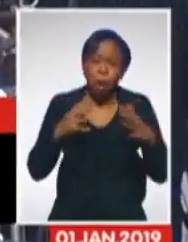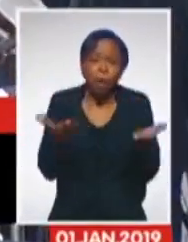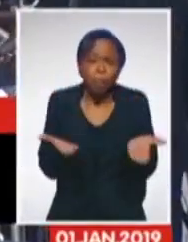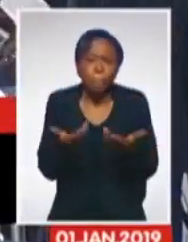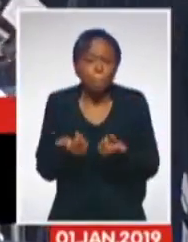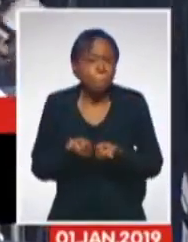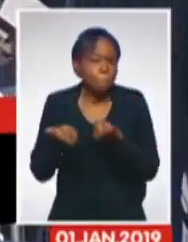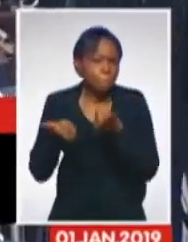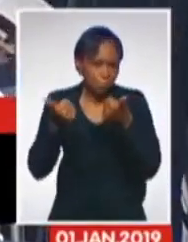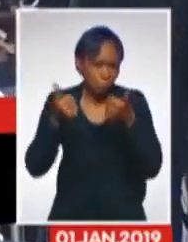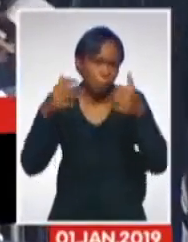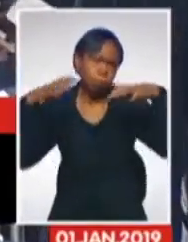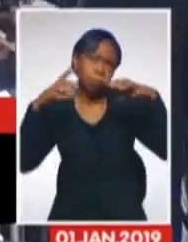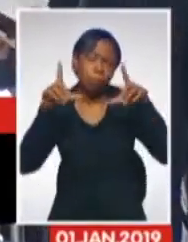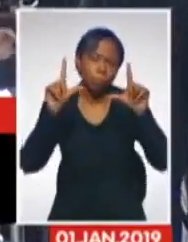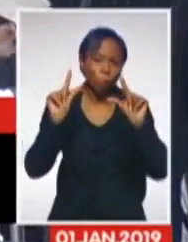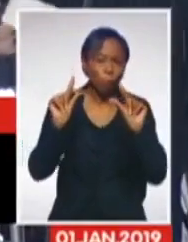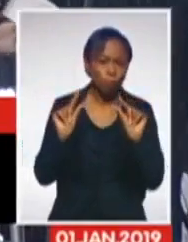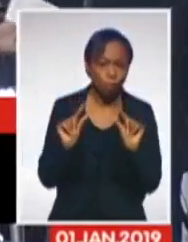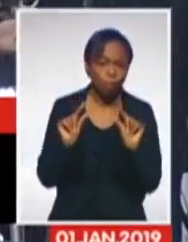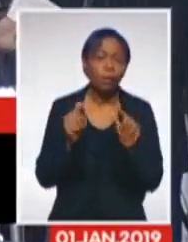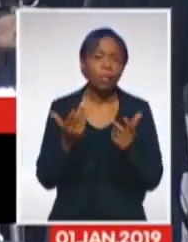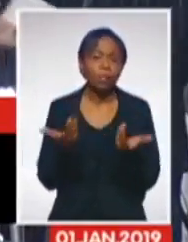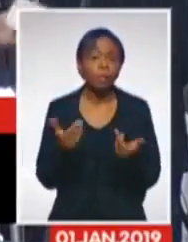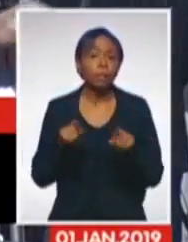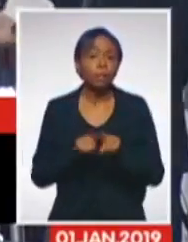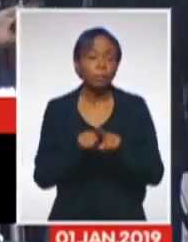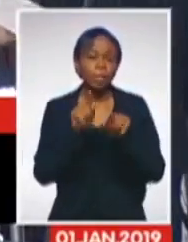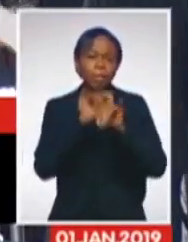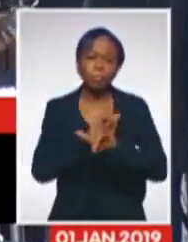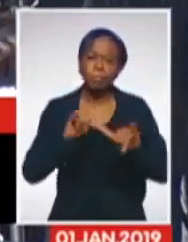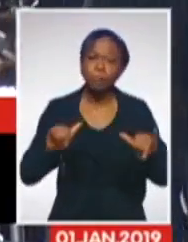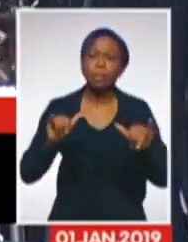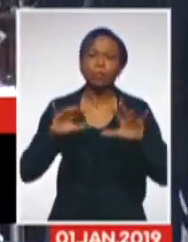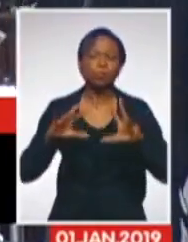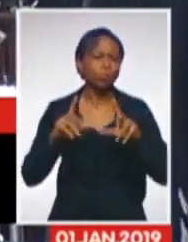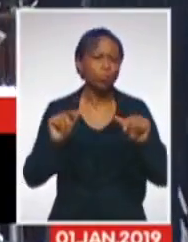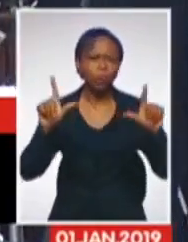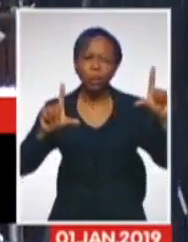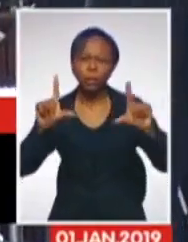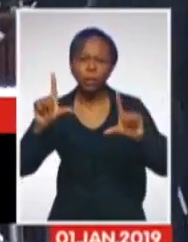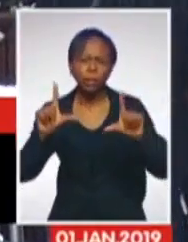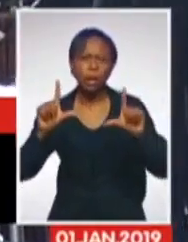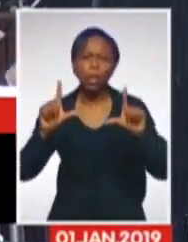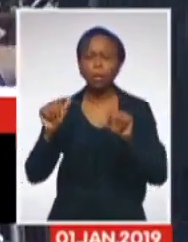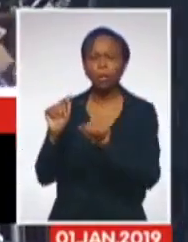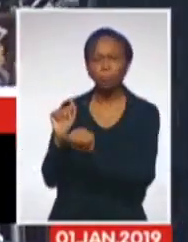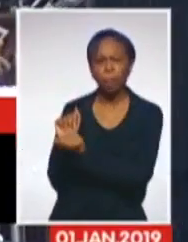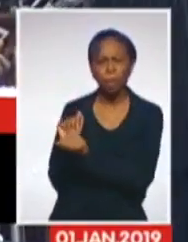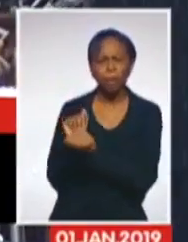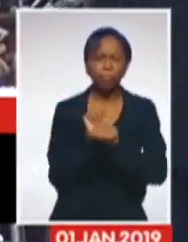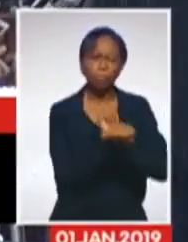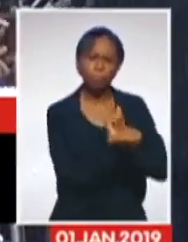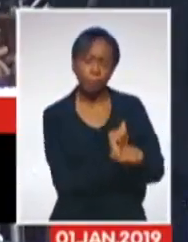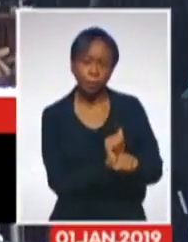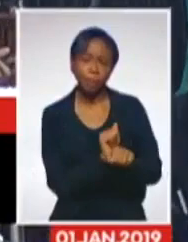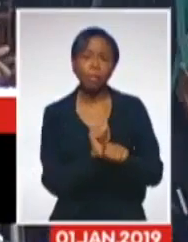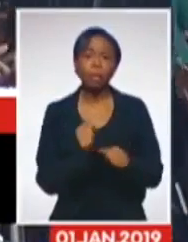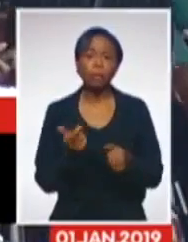um pouquinho. A gente tem a imprensa toda também posicionada. A gente tem ali os dragões da